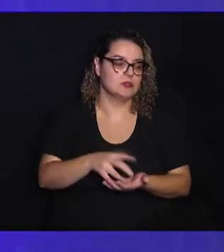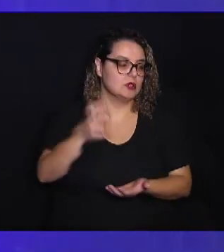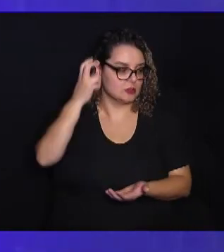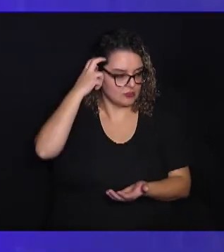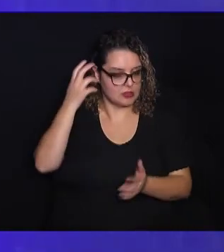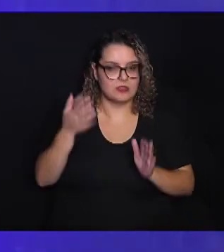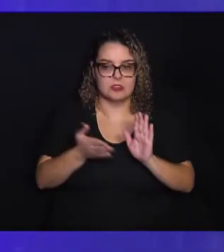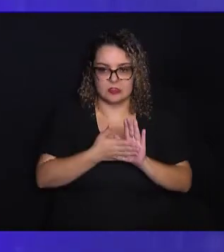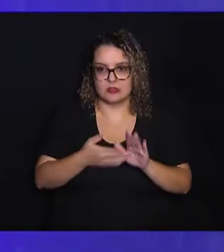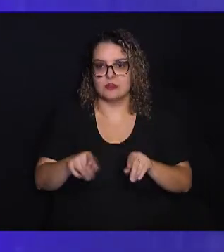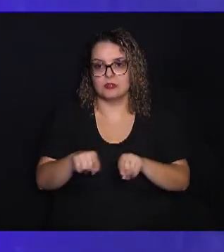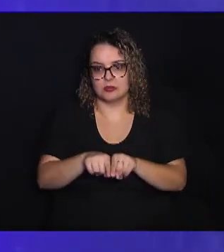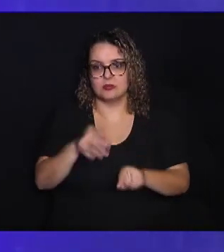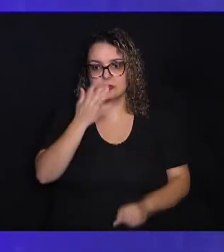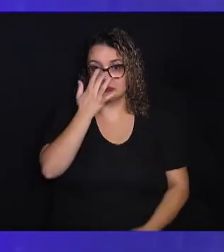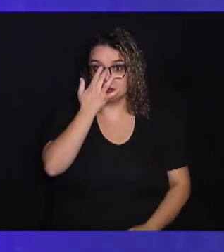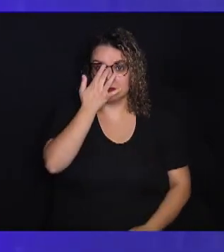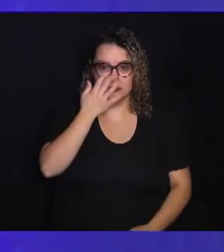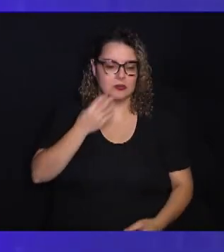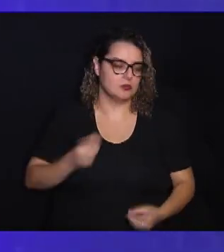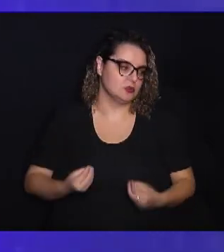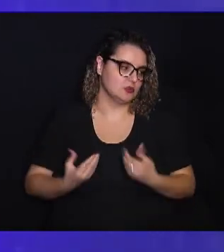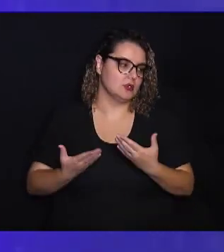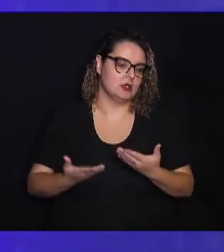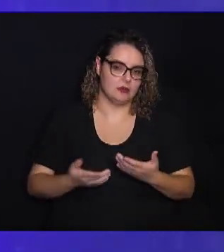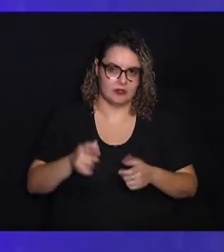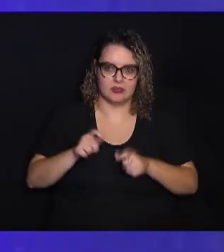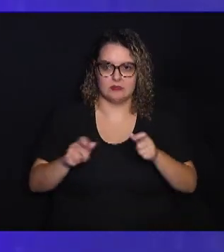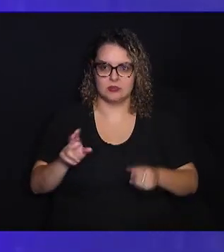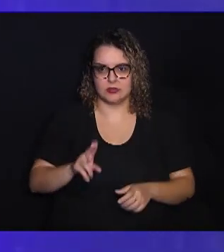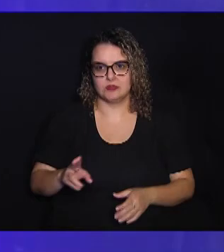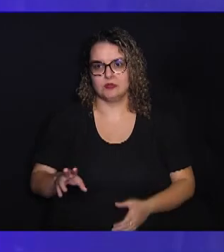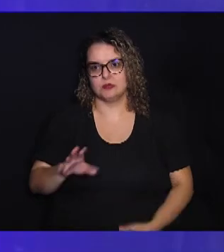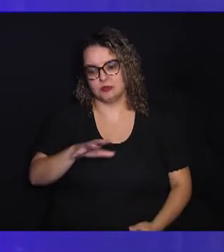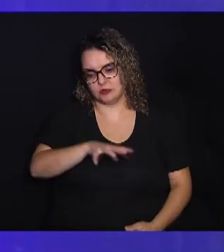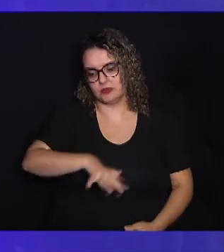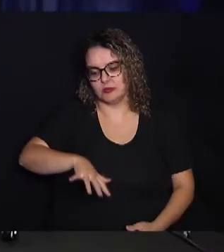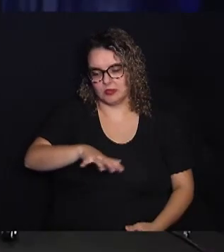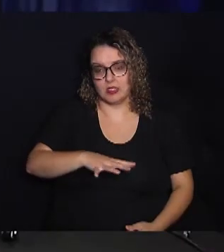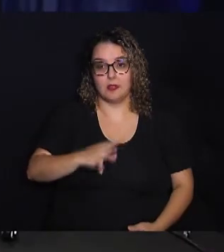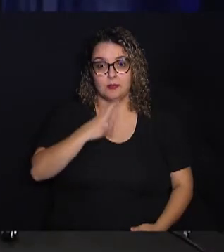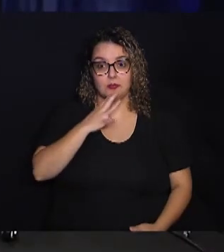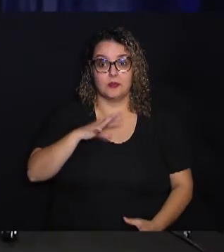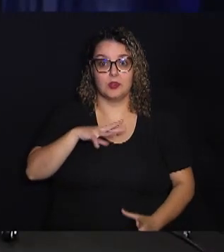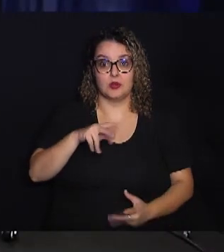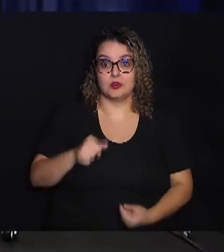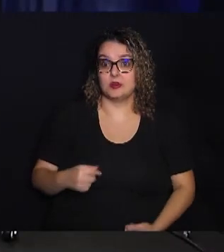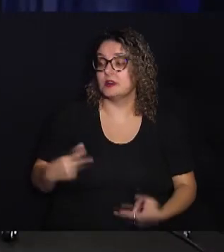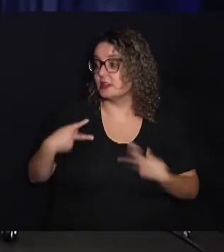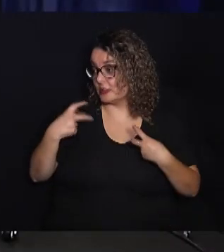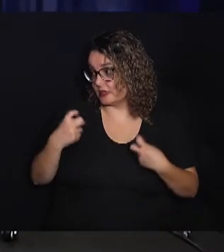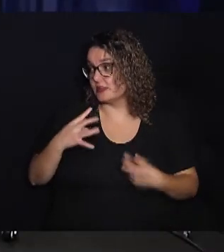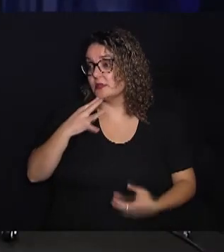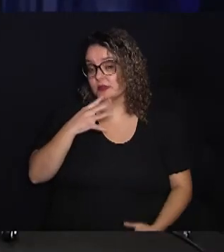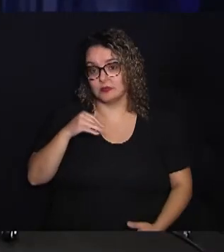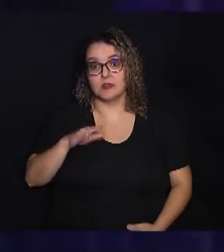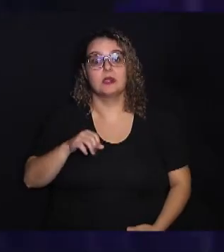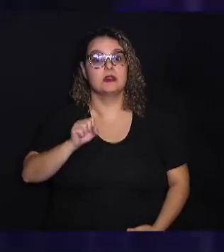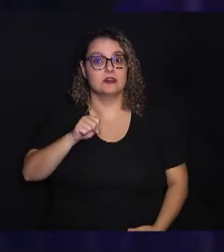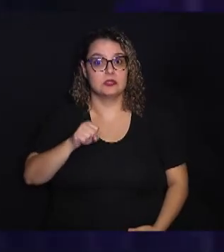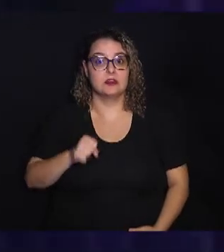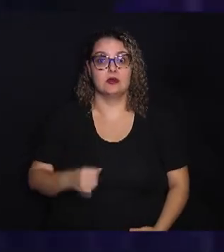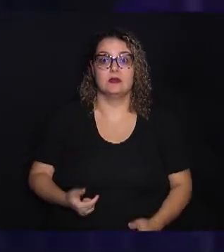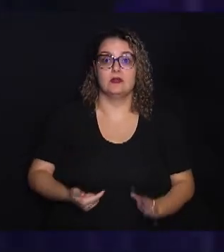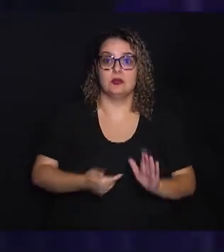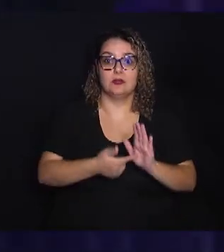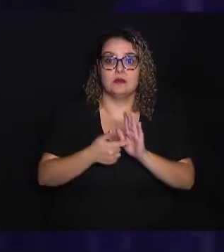proposta também, né? De levar os nossos usuários para conhecer o mundo, né? Sim. E se conhecer mais, E né? de se conhecer cada vez A mais. gente vai mostrar